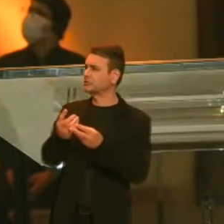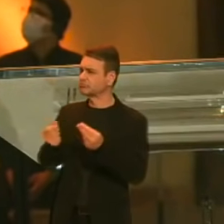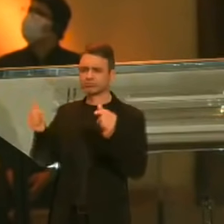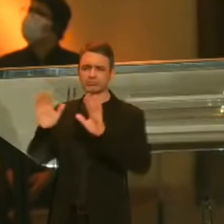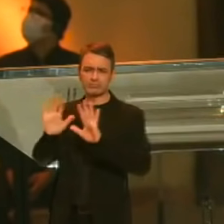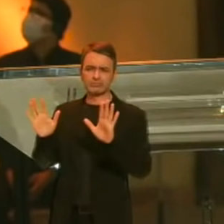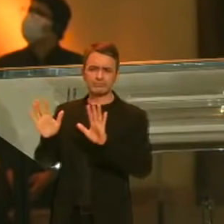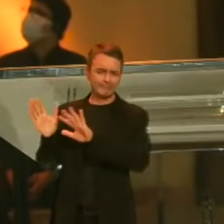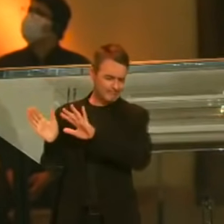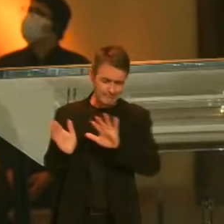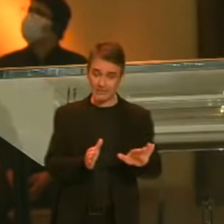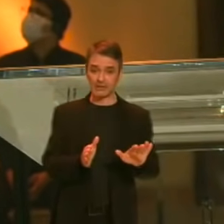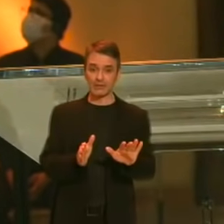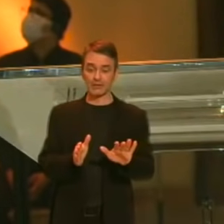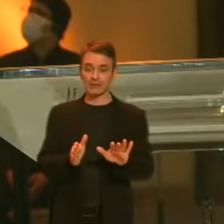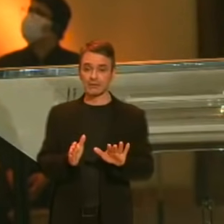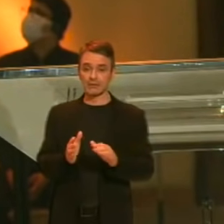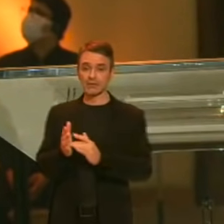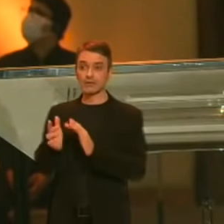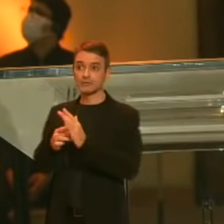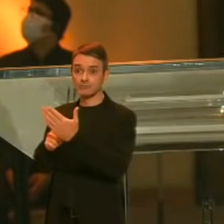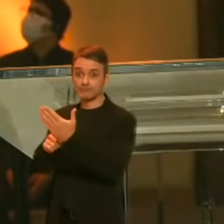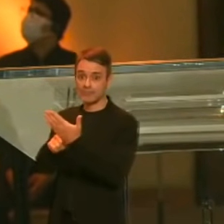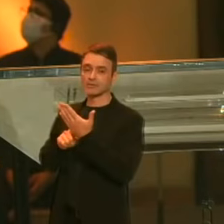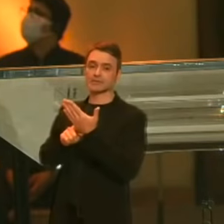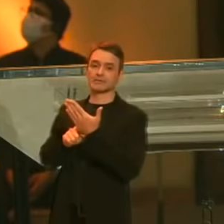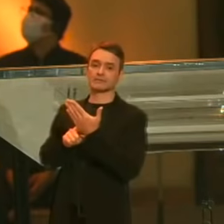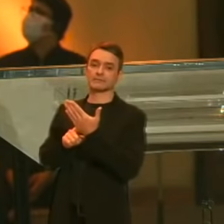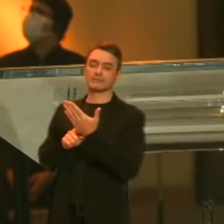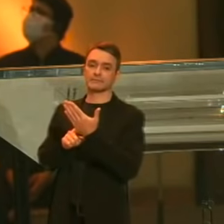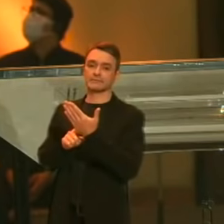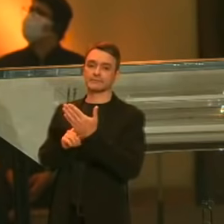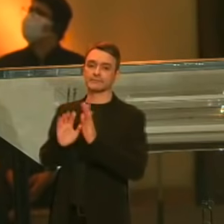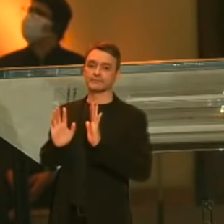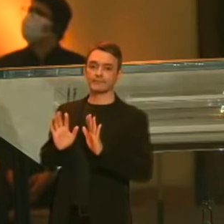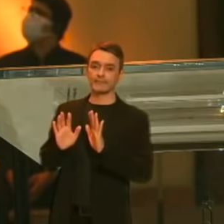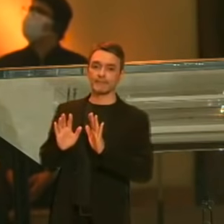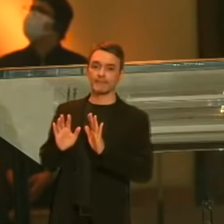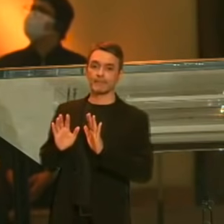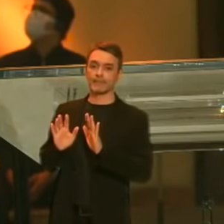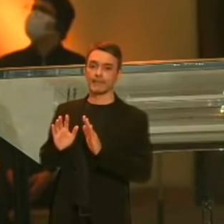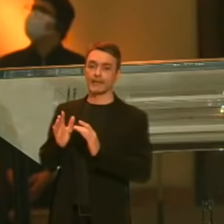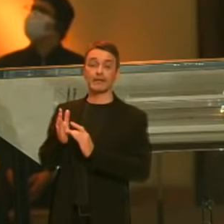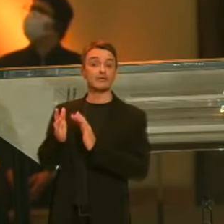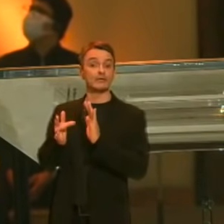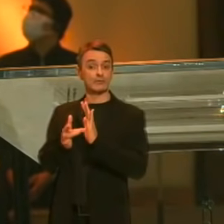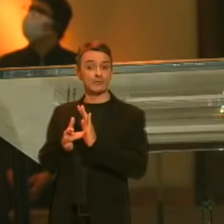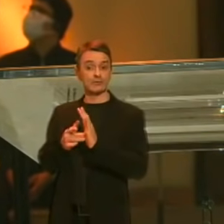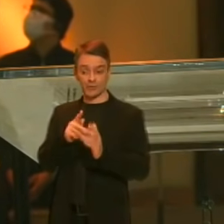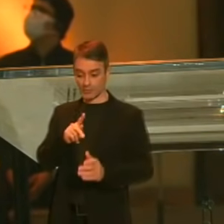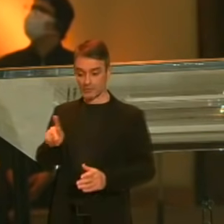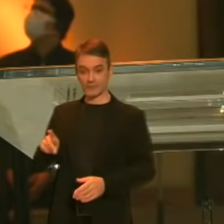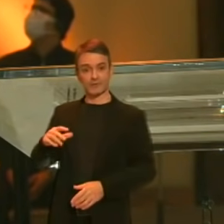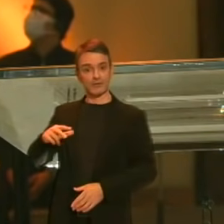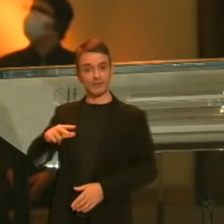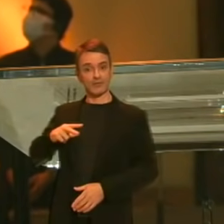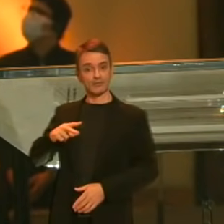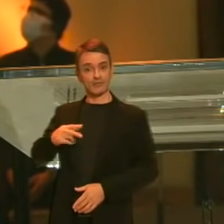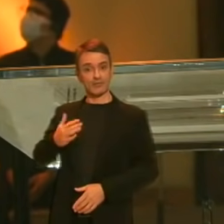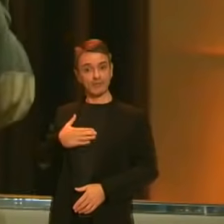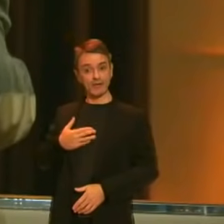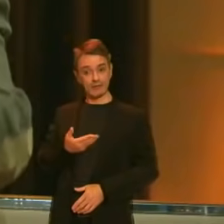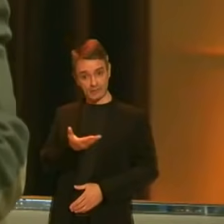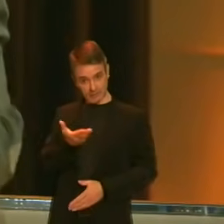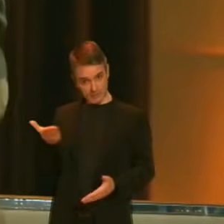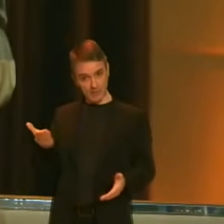vai ler sozinho, o Senhor vai te revelar. Ele é meu professor particular e o seu. Essa é